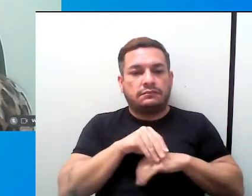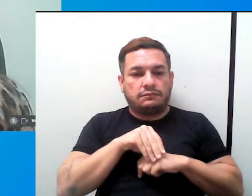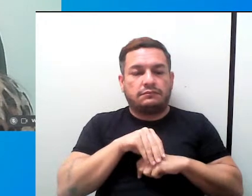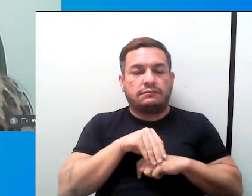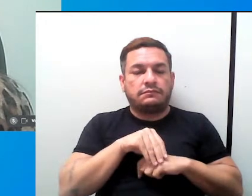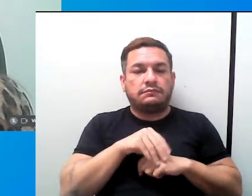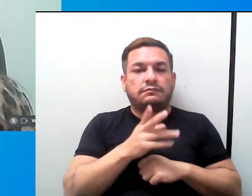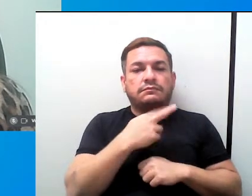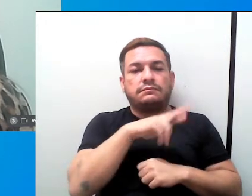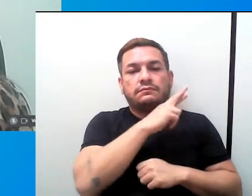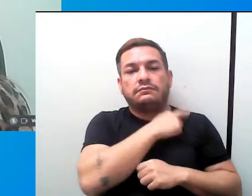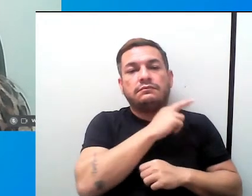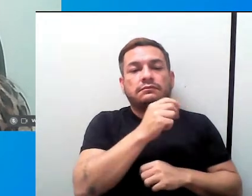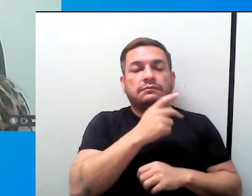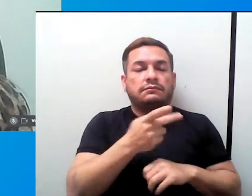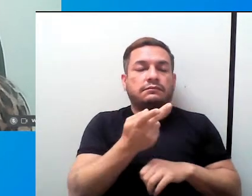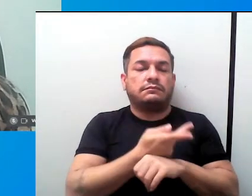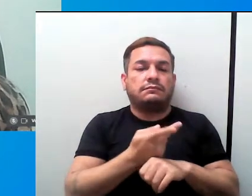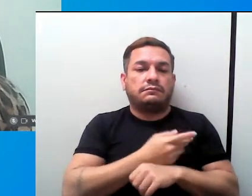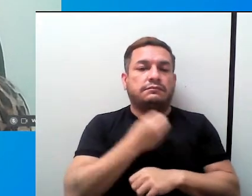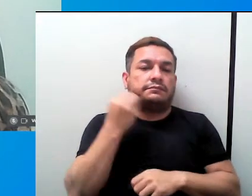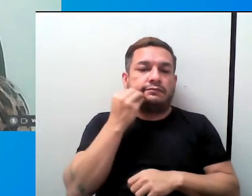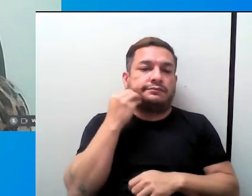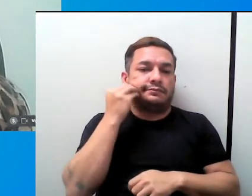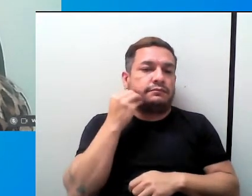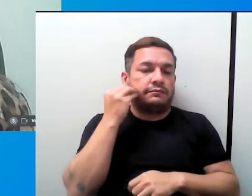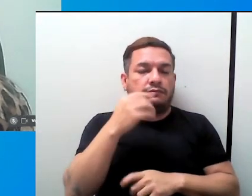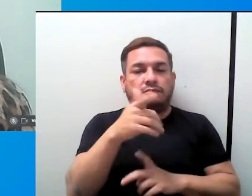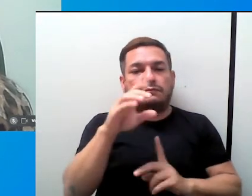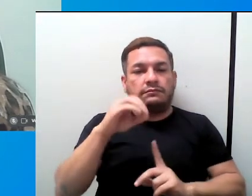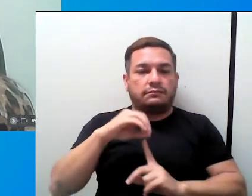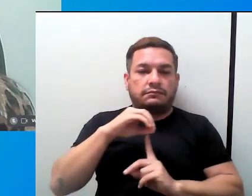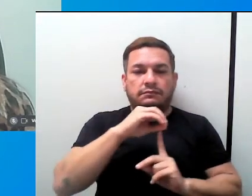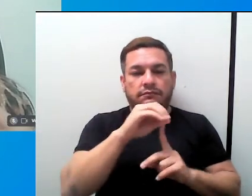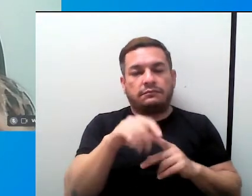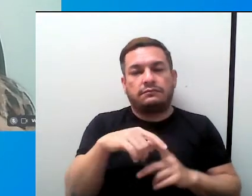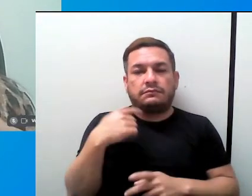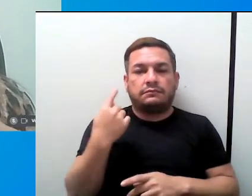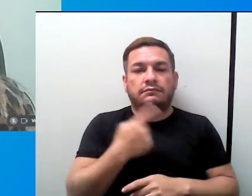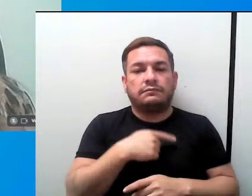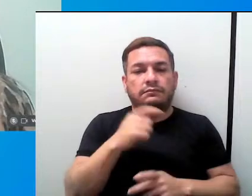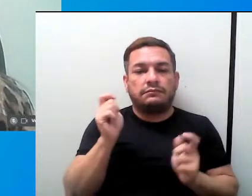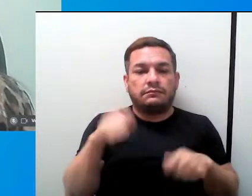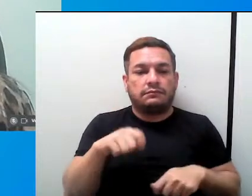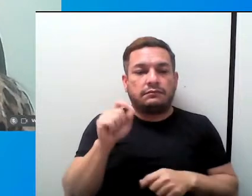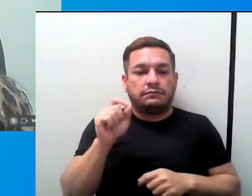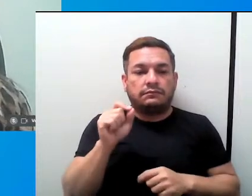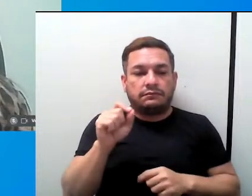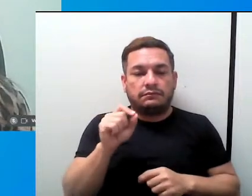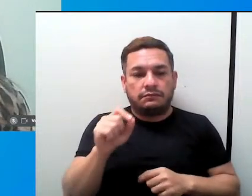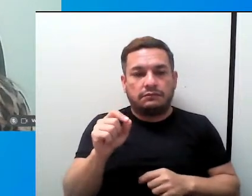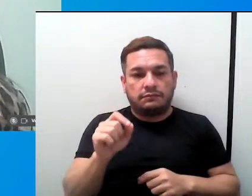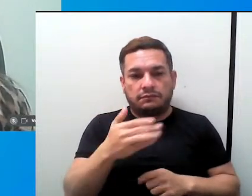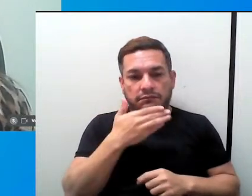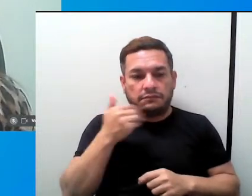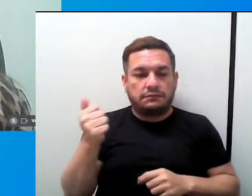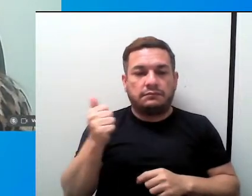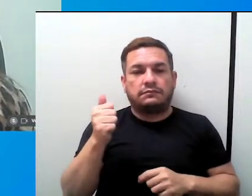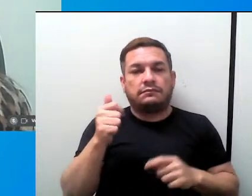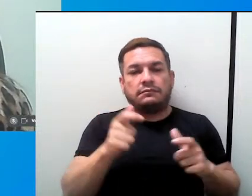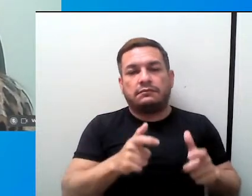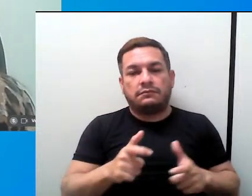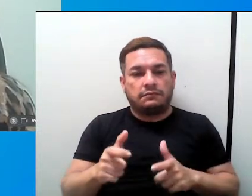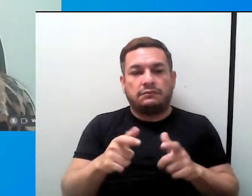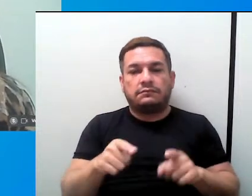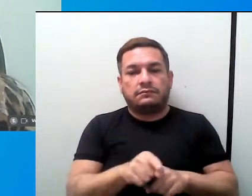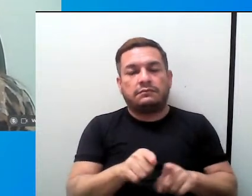essa busca das experiências das outras instituições, para que a gente trace o melhor caminho e que a